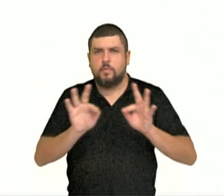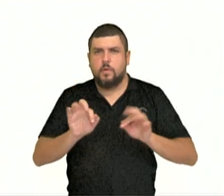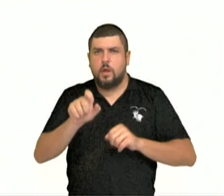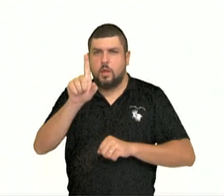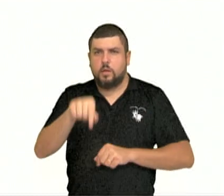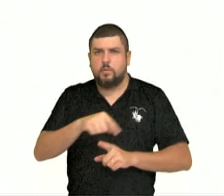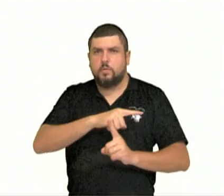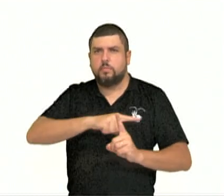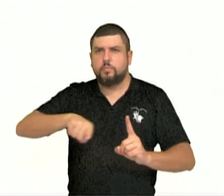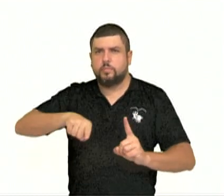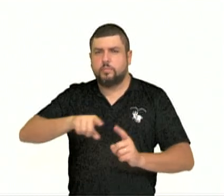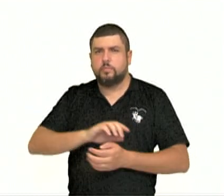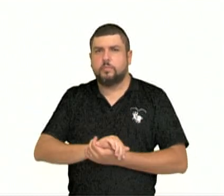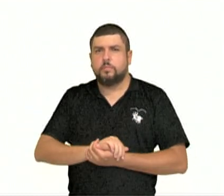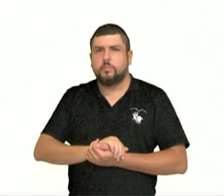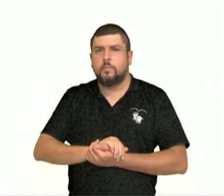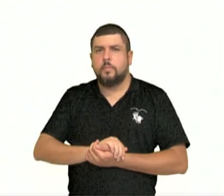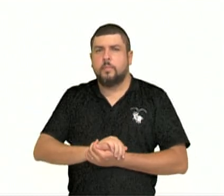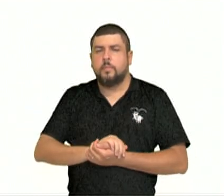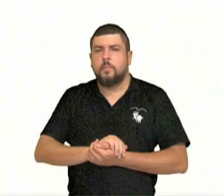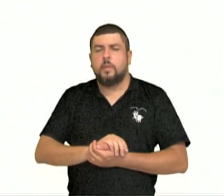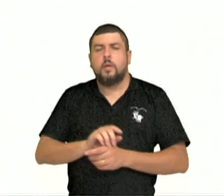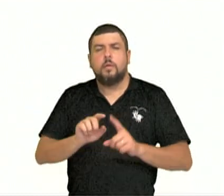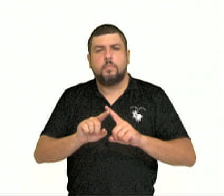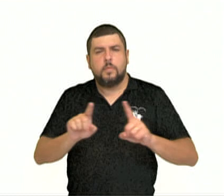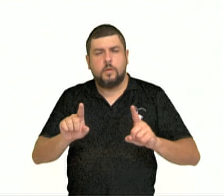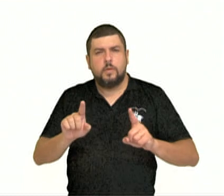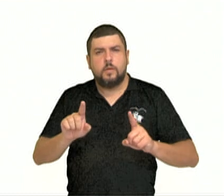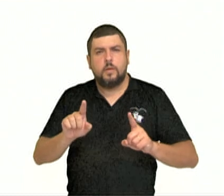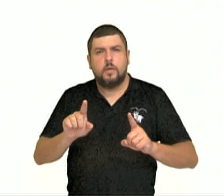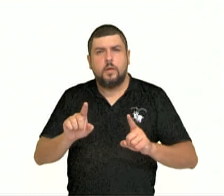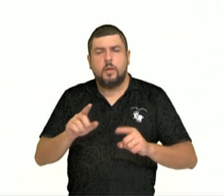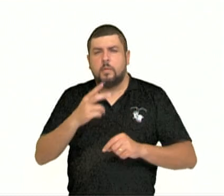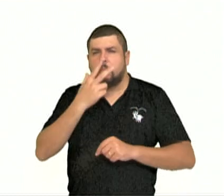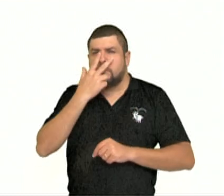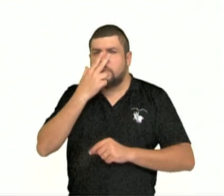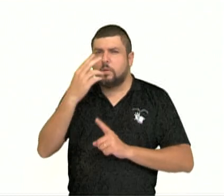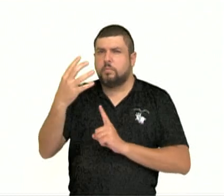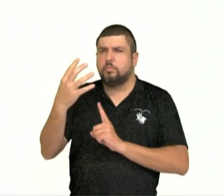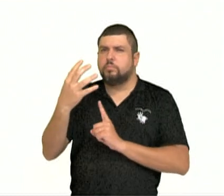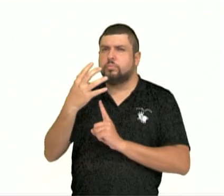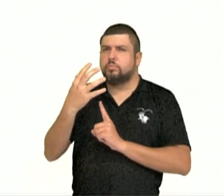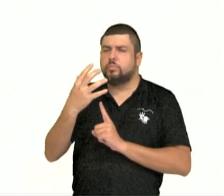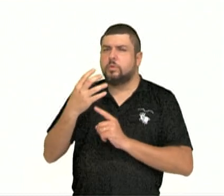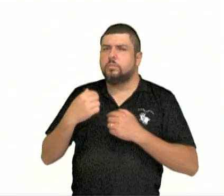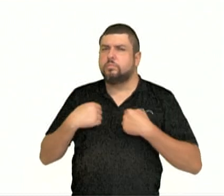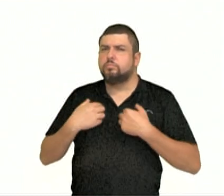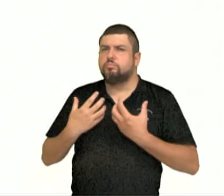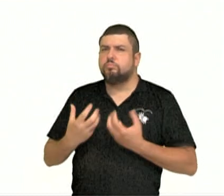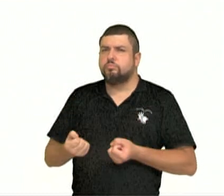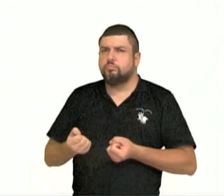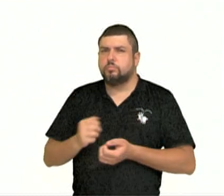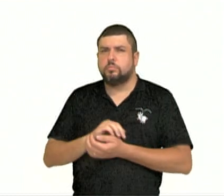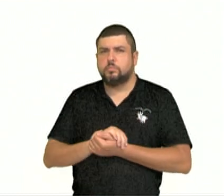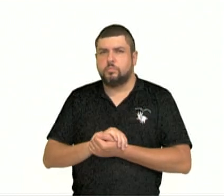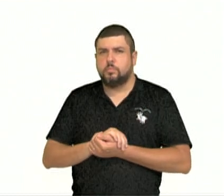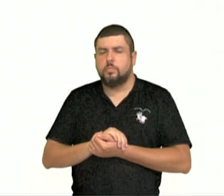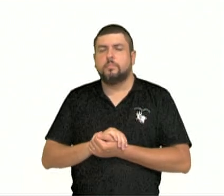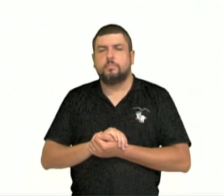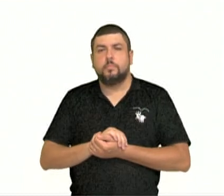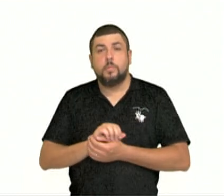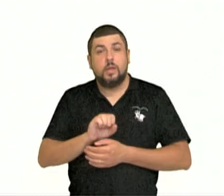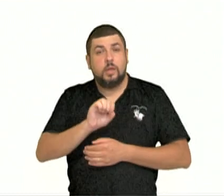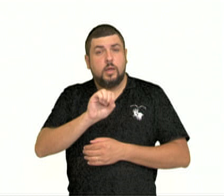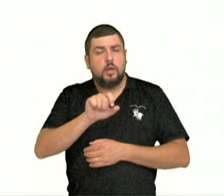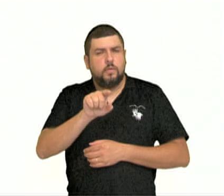proibição. Parece, de alguma forma, eles são mais convincentes? ¿Crees que, se puestos em